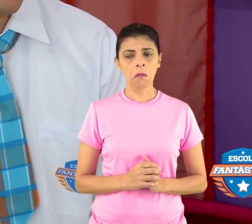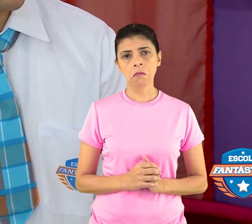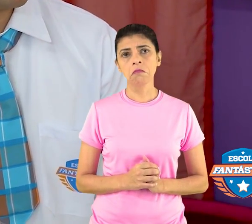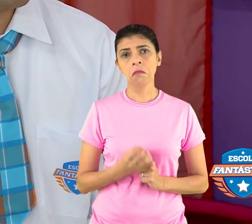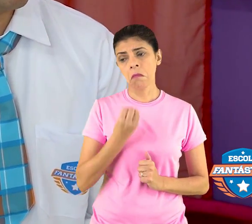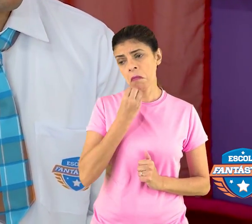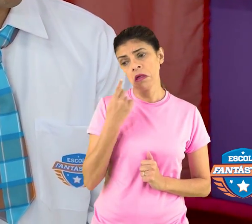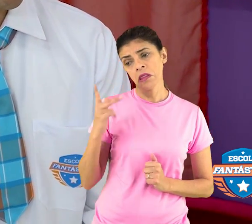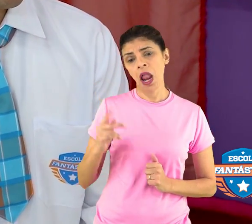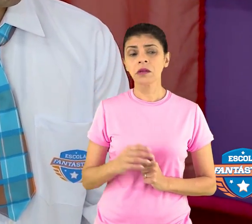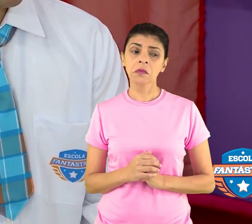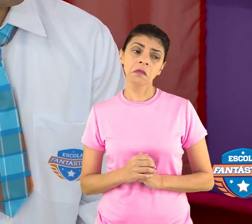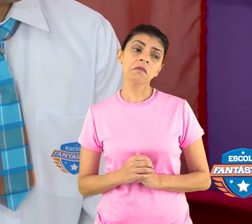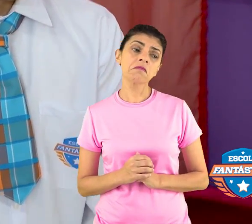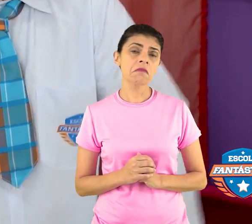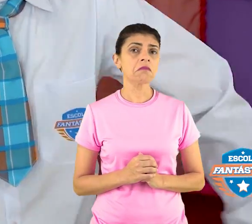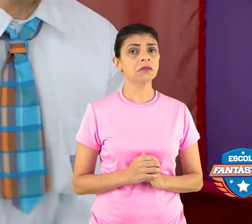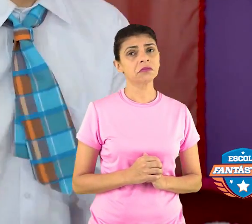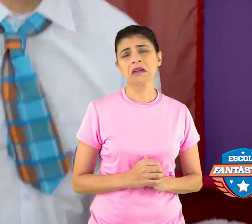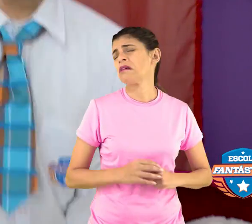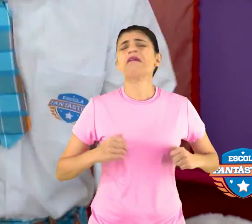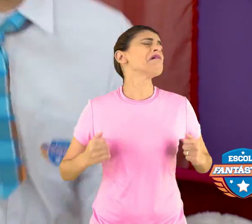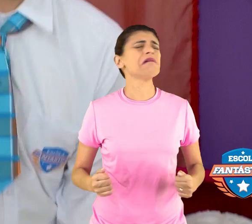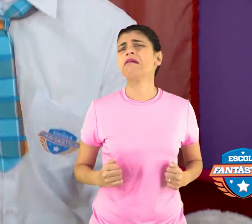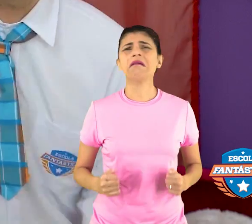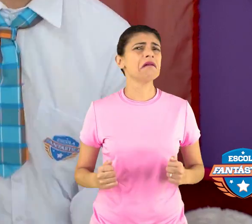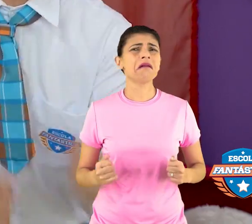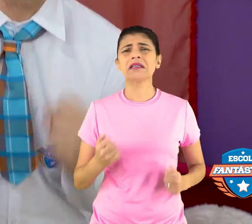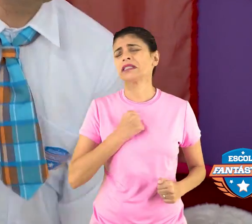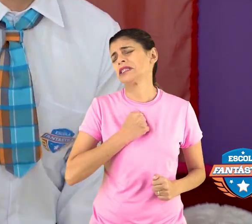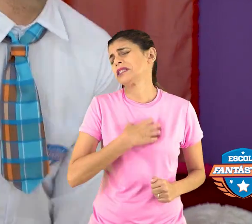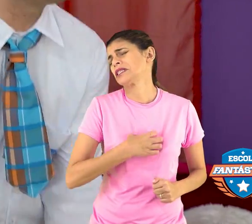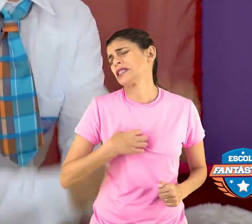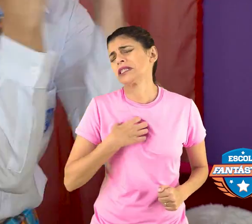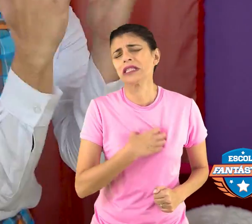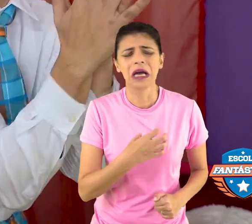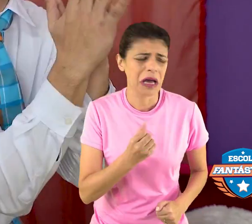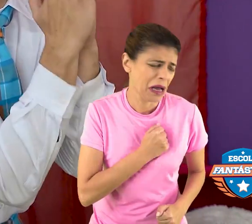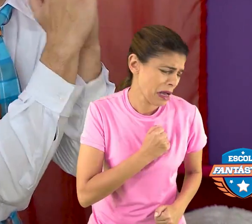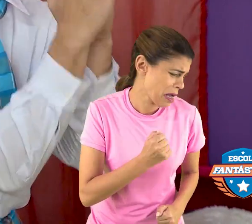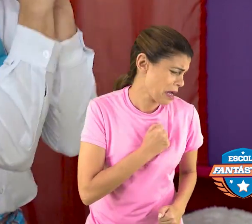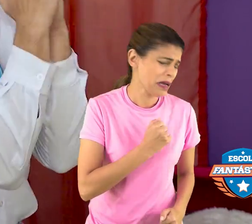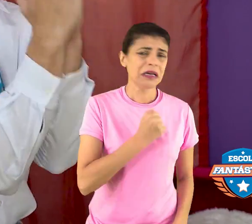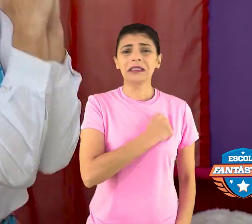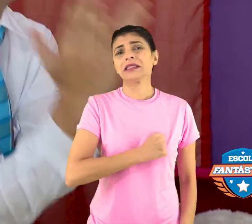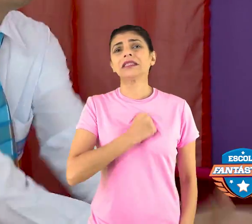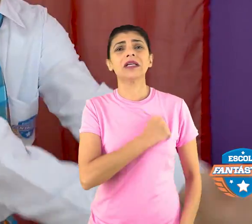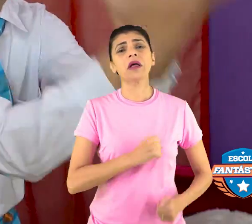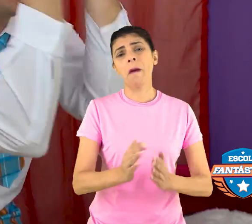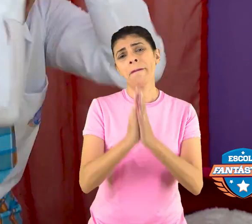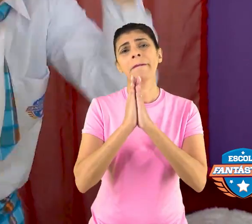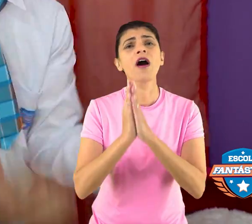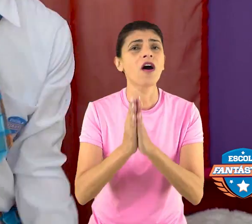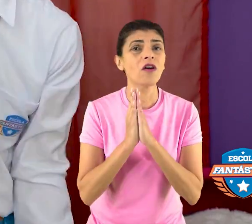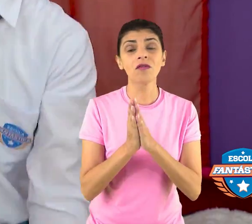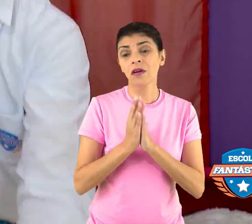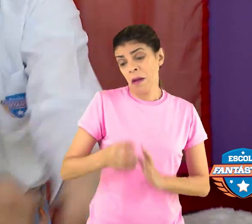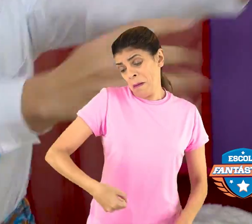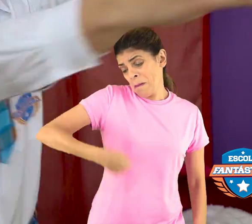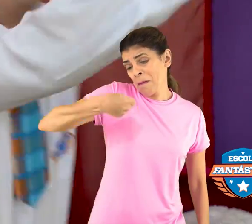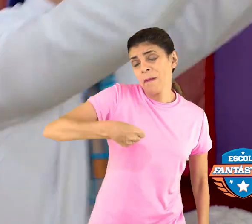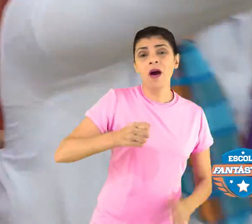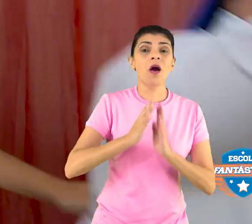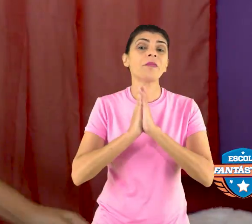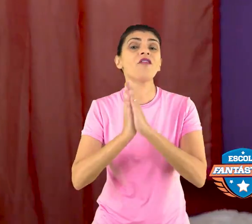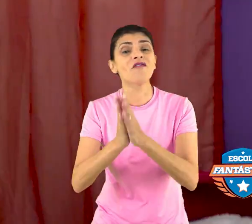É pro bem dela. É. Mas eu vou sentir saudade dela, Gi, por favor, me leva, mesmo que seja na sua mala,